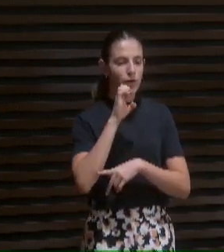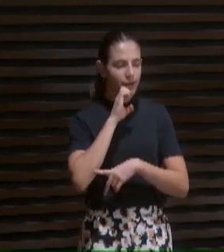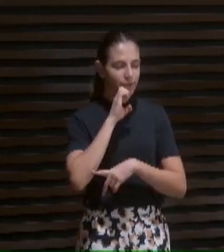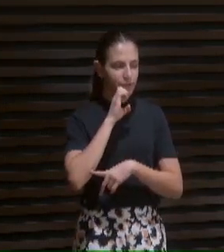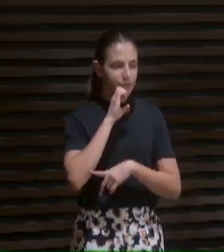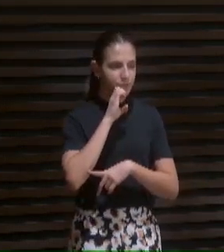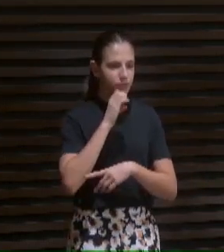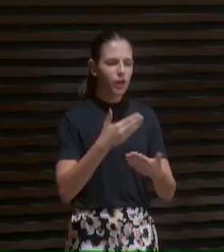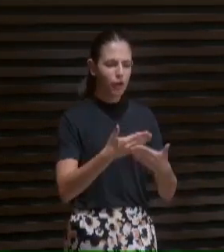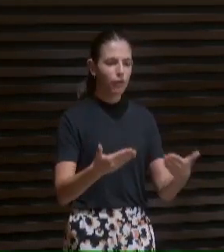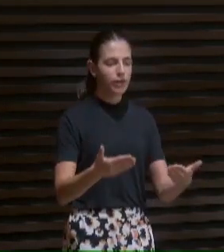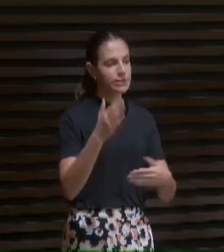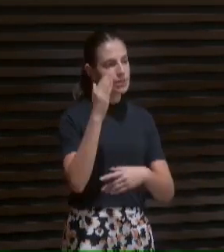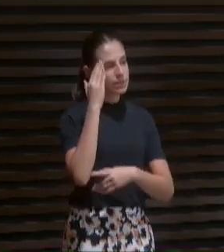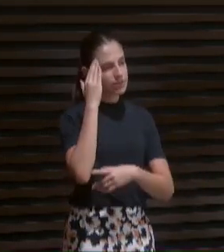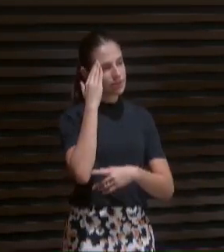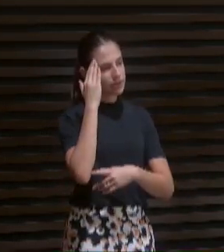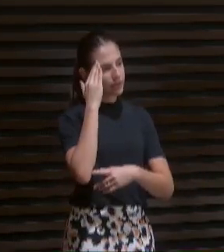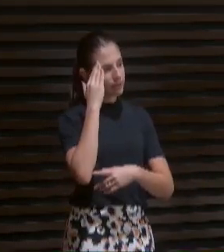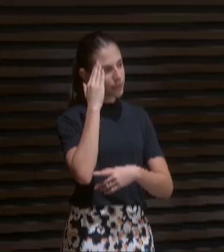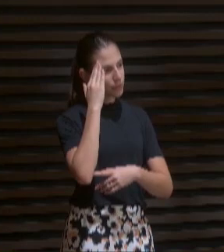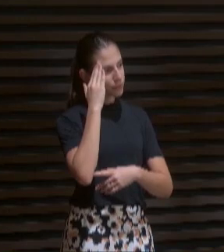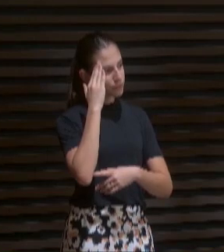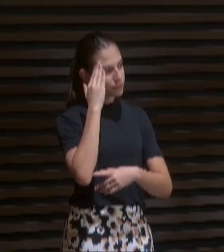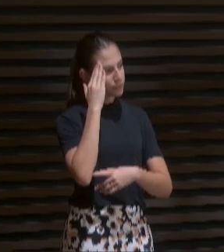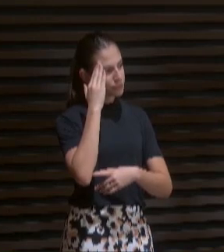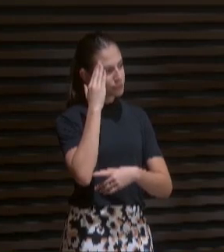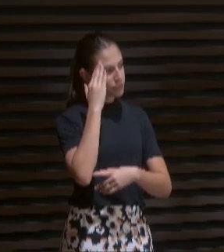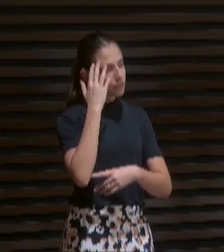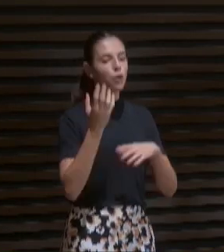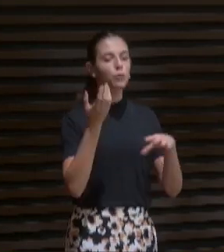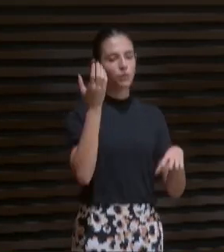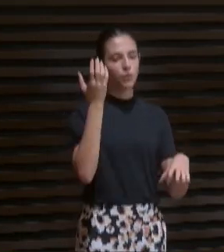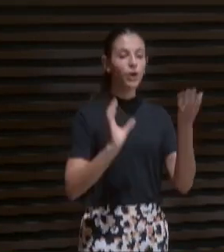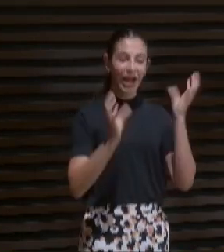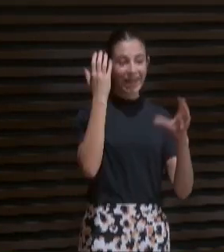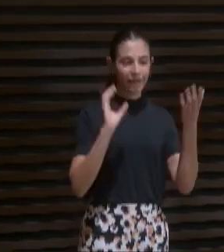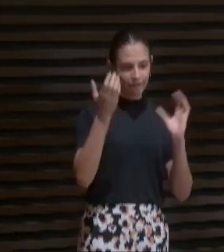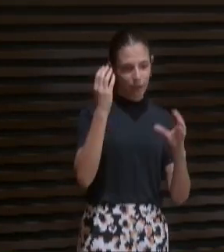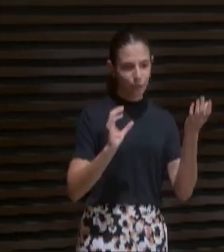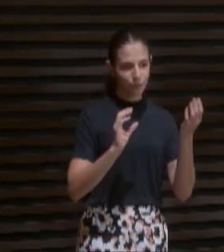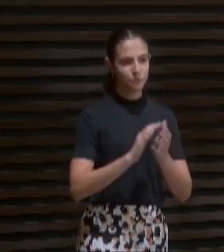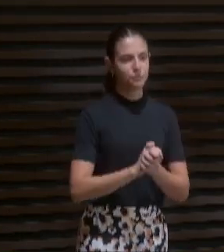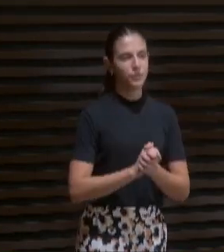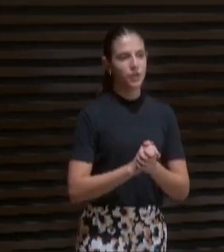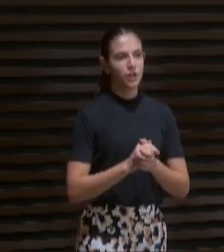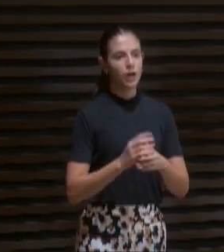Vocês se lembram, vocês do carnaval antigo, vocês se lembram daquela música? Papai Adão